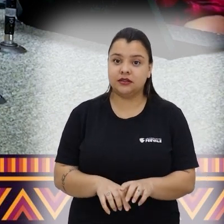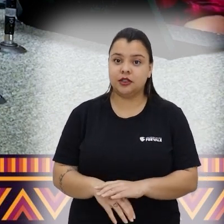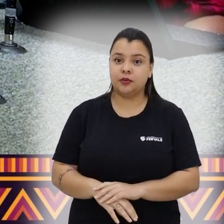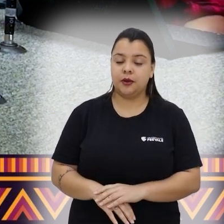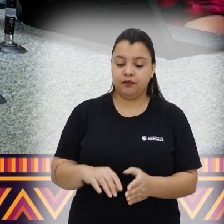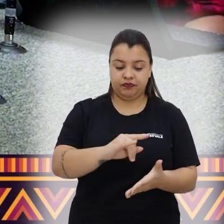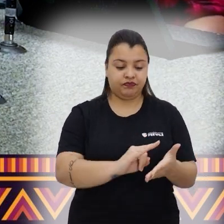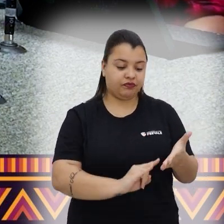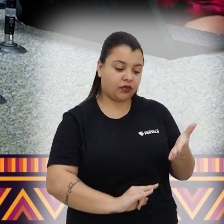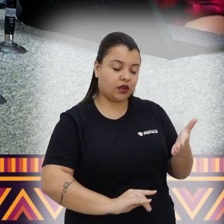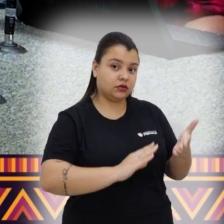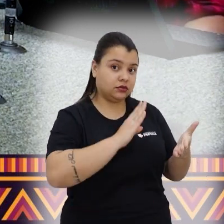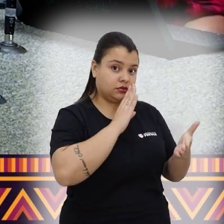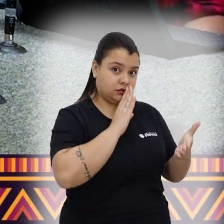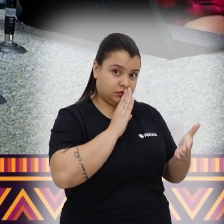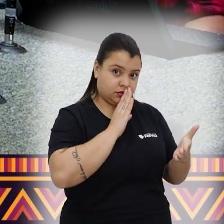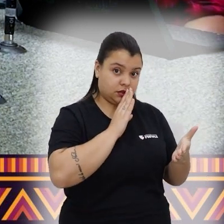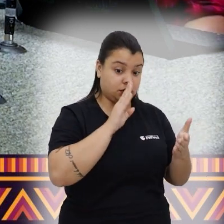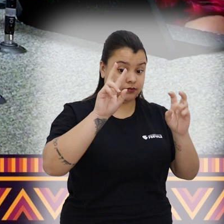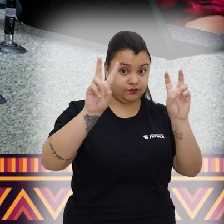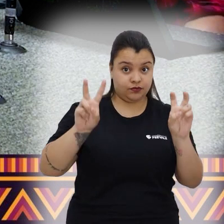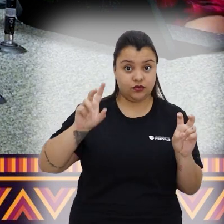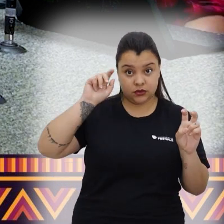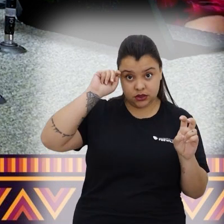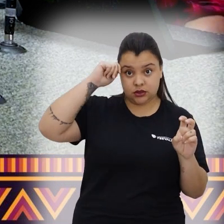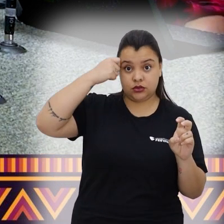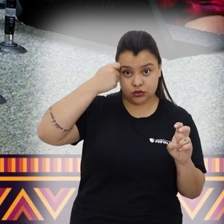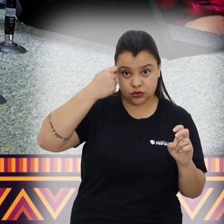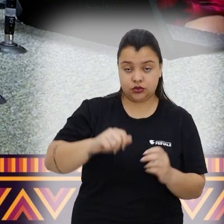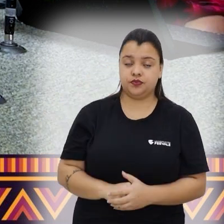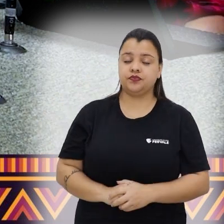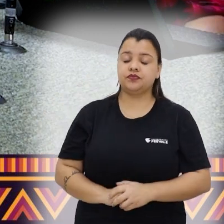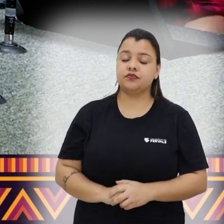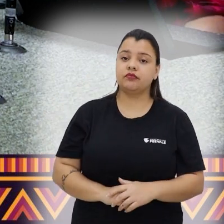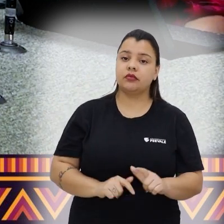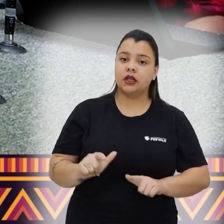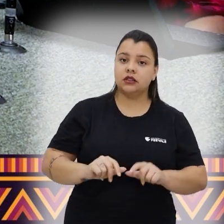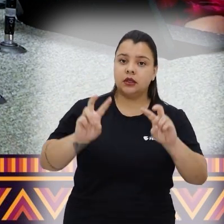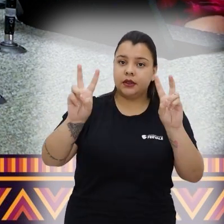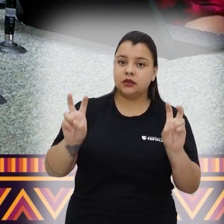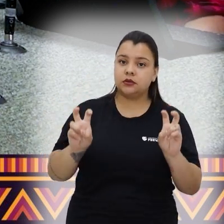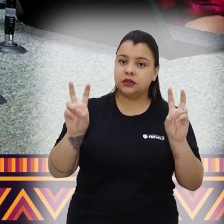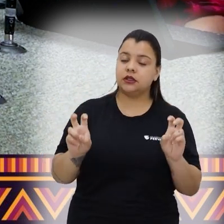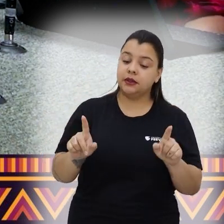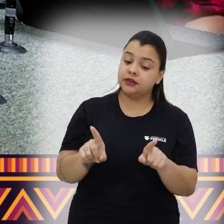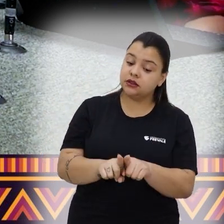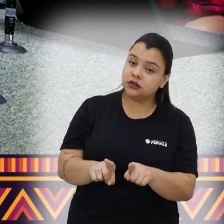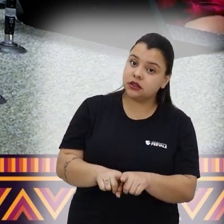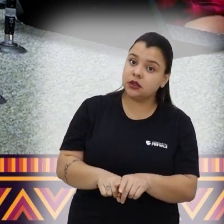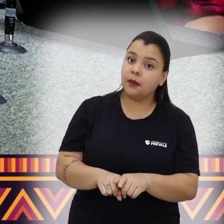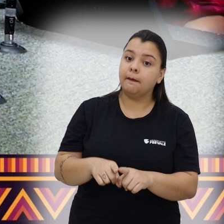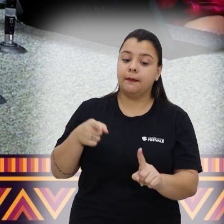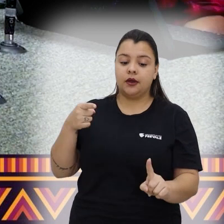silenciado, a respeito de negritude, né? Trabalho com uma temática também com objetificação